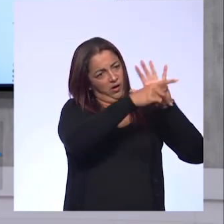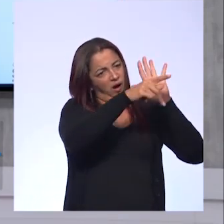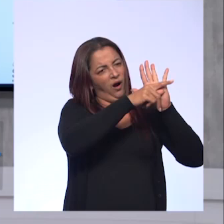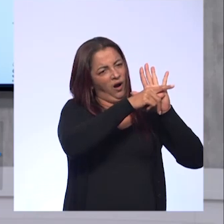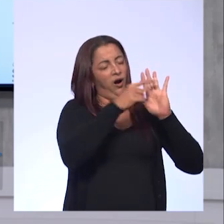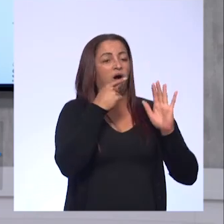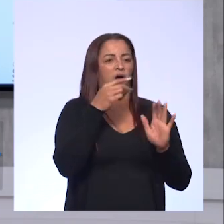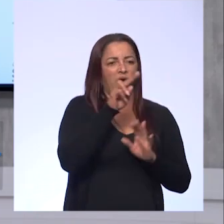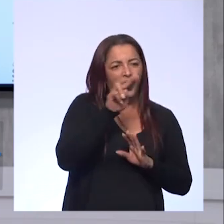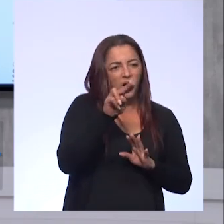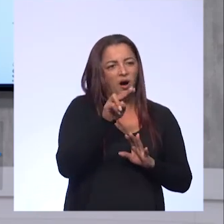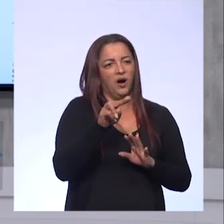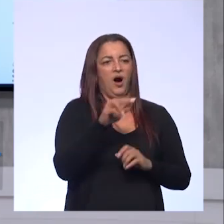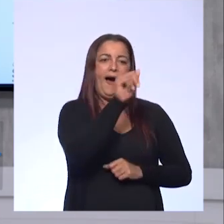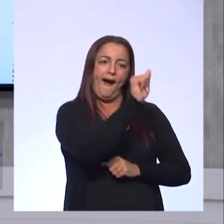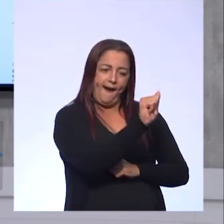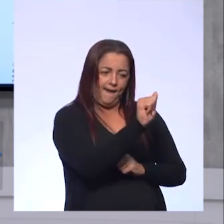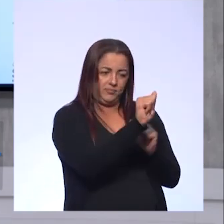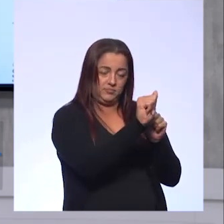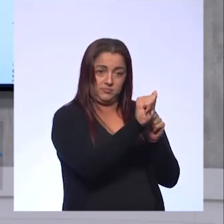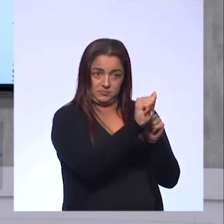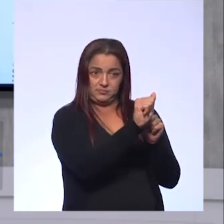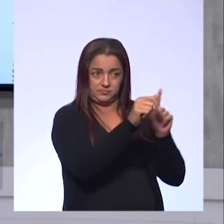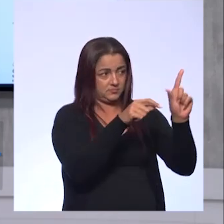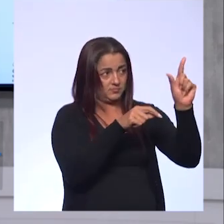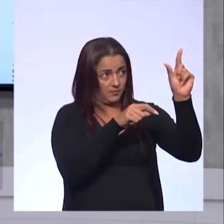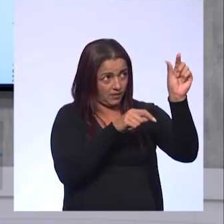estão chamando aqui ó